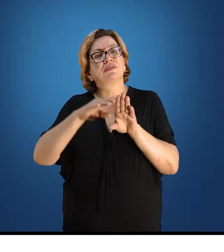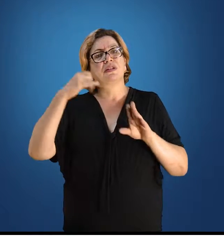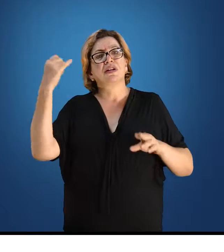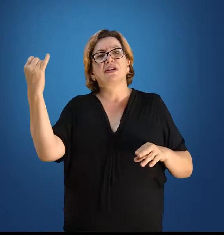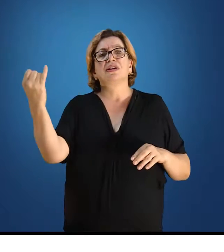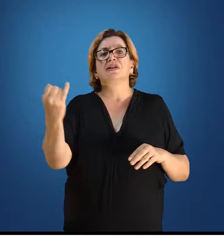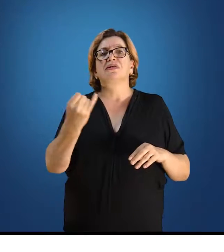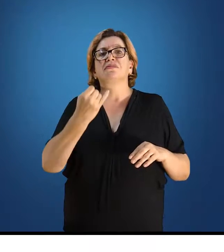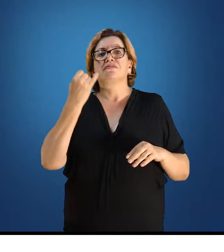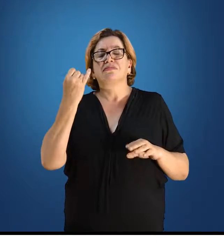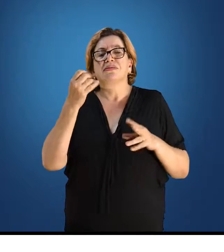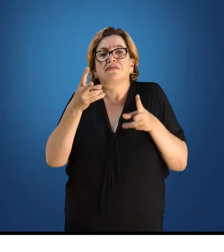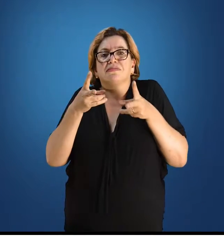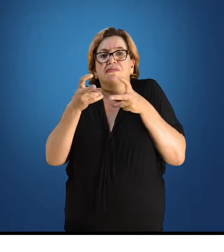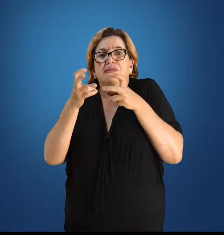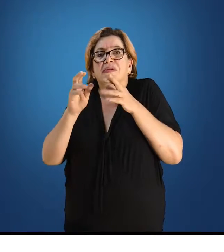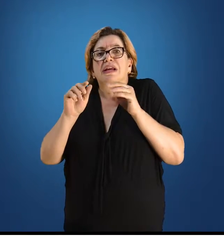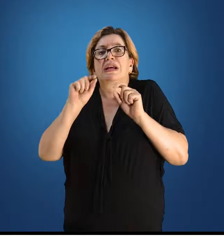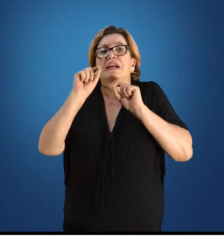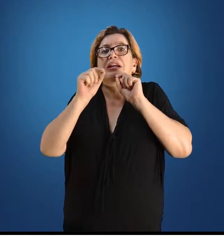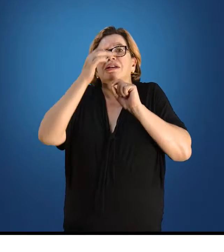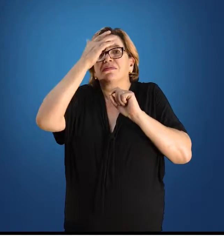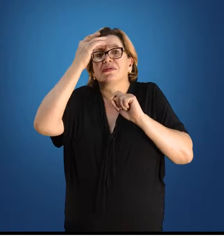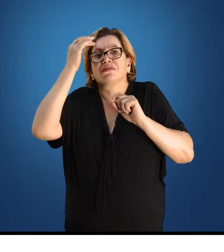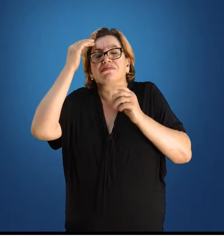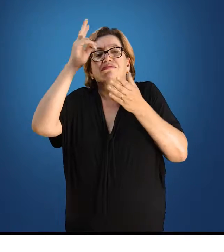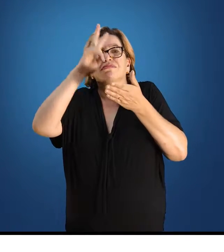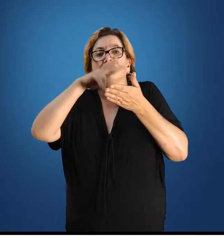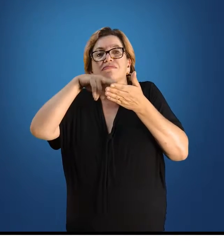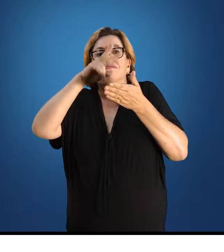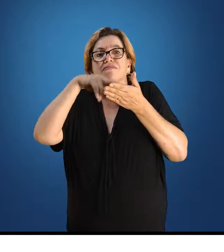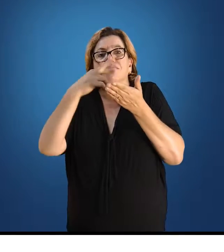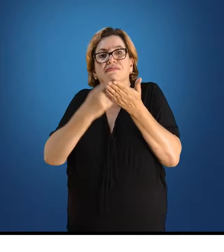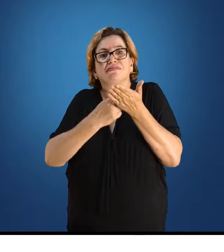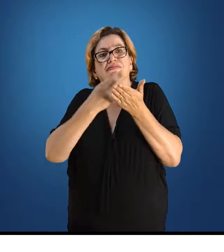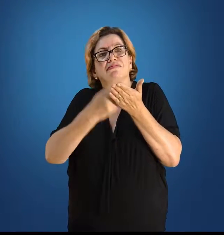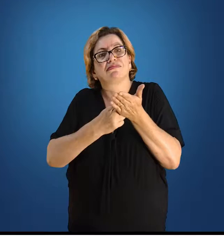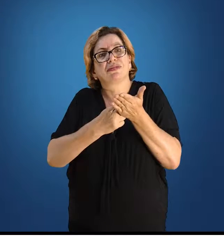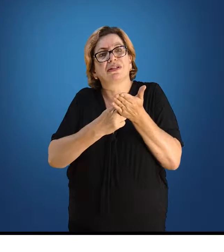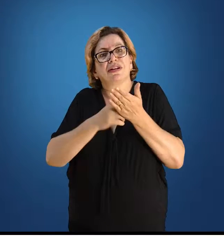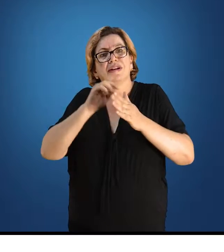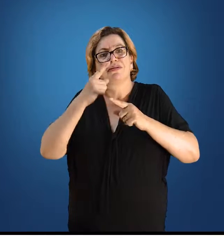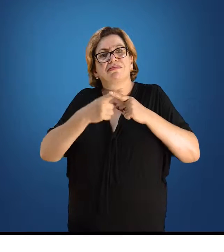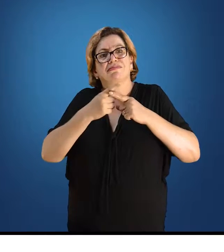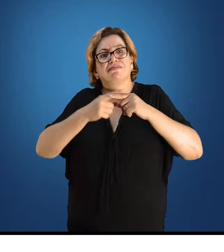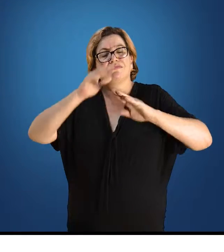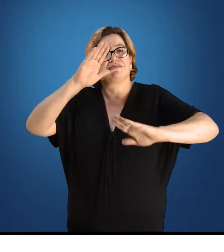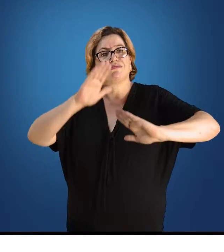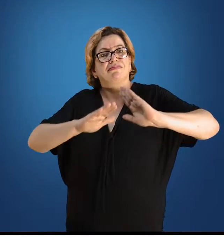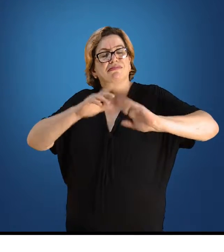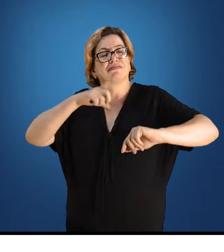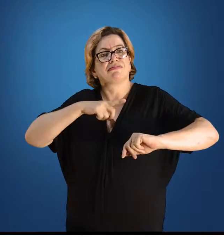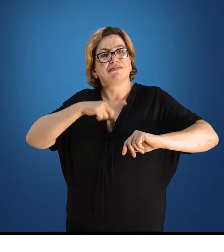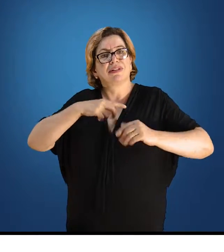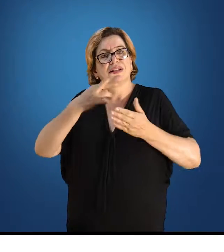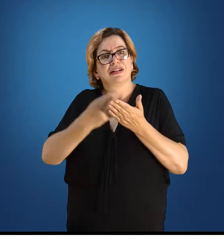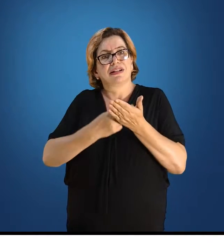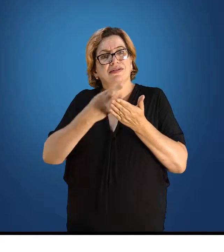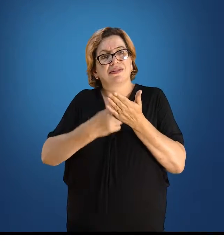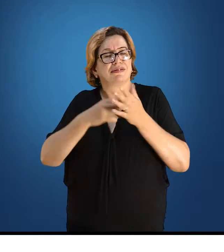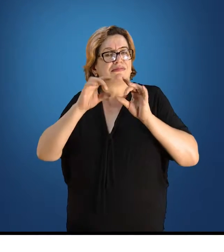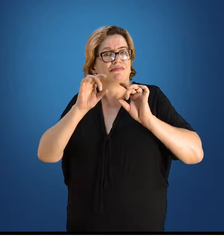o público-alvo dessa revista, ou seja, quem são os possíveis leitores. Porque às vezes há revistas mais